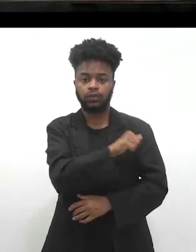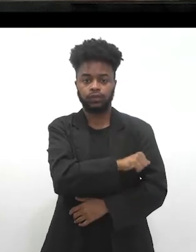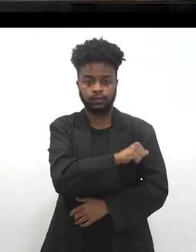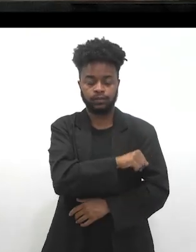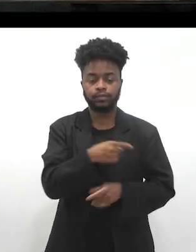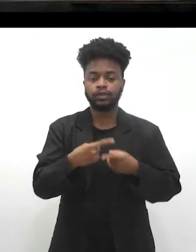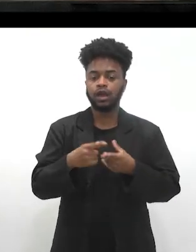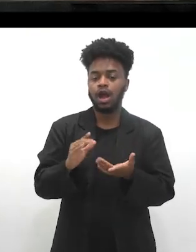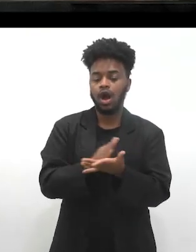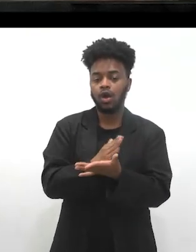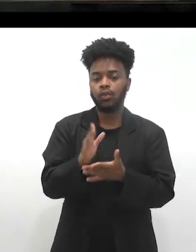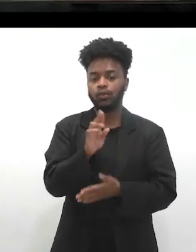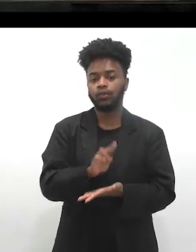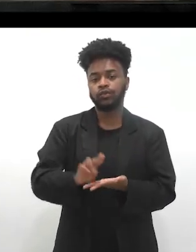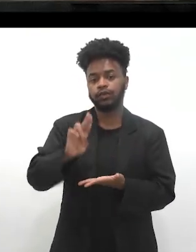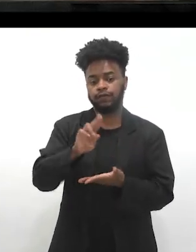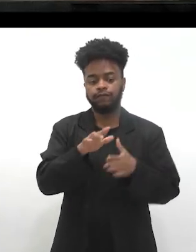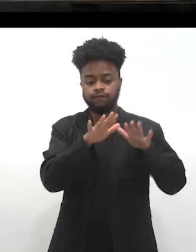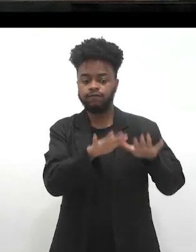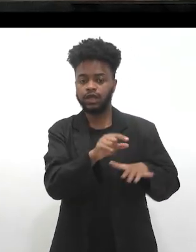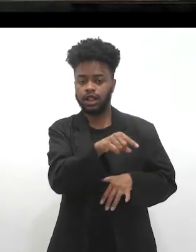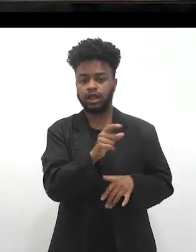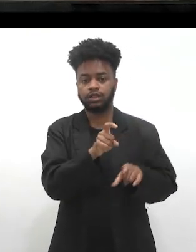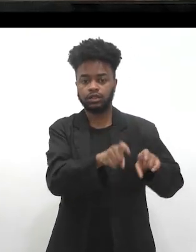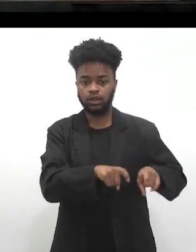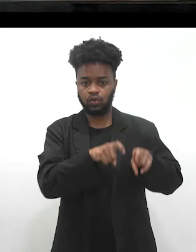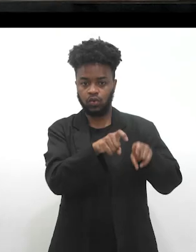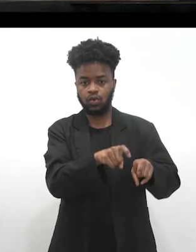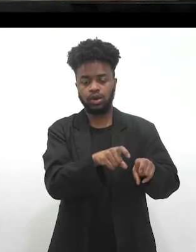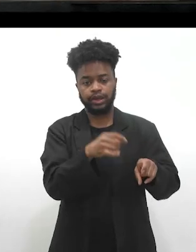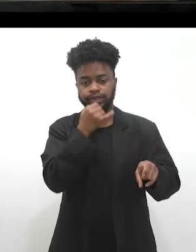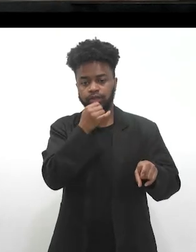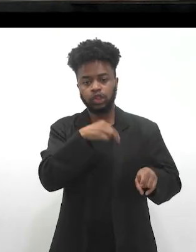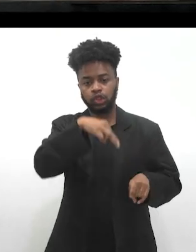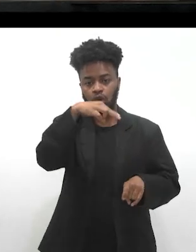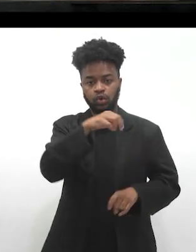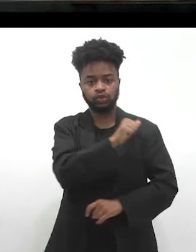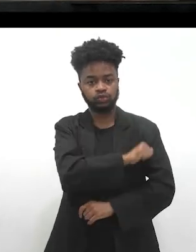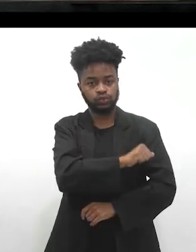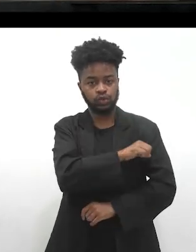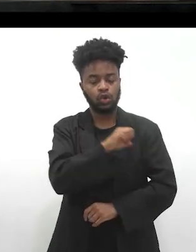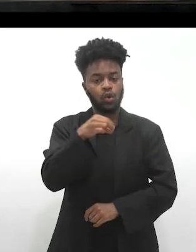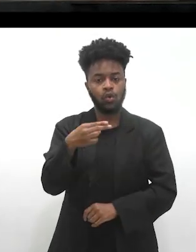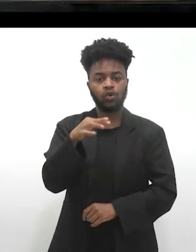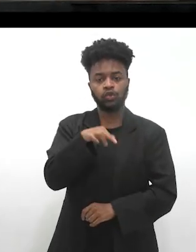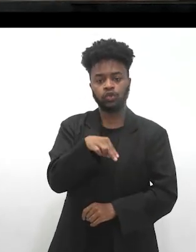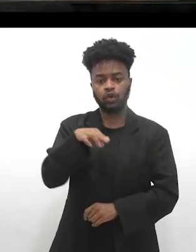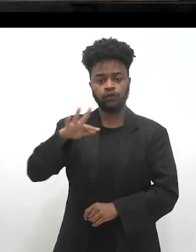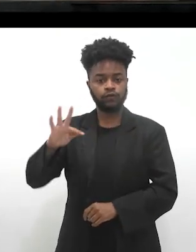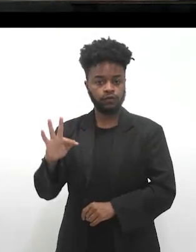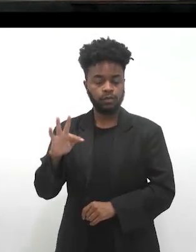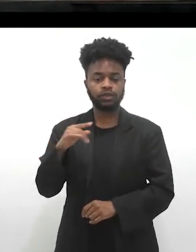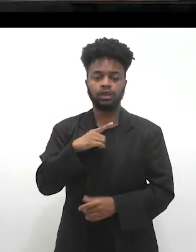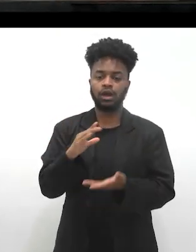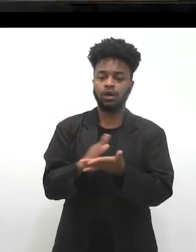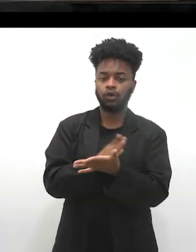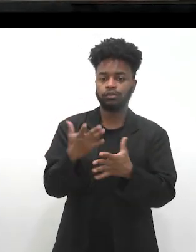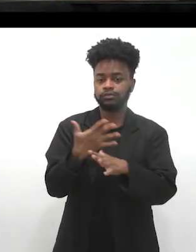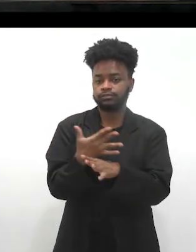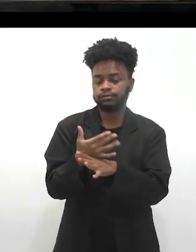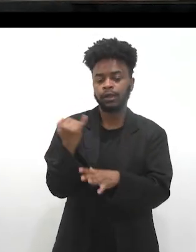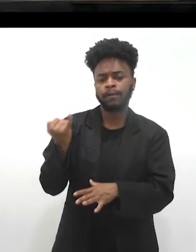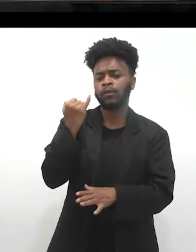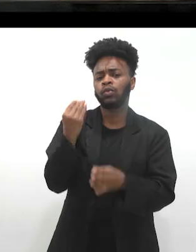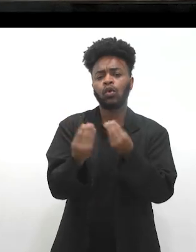né? Porque algumas universidades também estão lá no interior, no norte, Fluminense, Friburgo, né? Em algumas